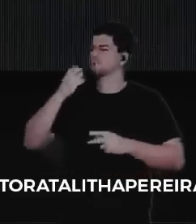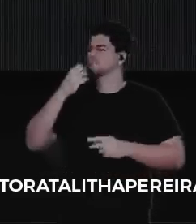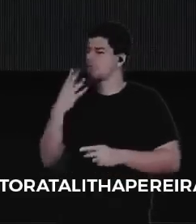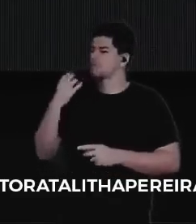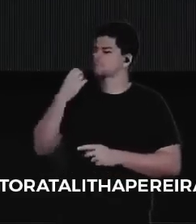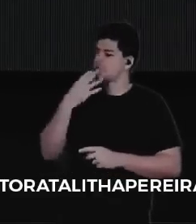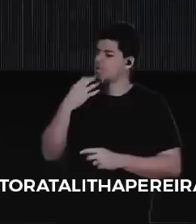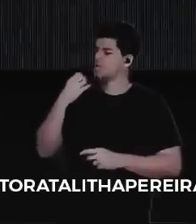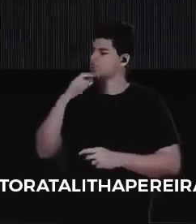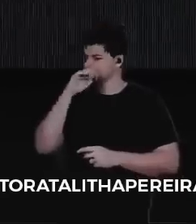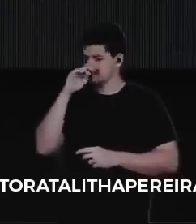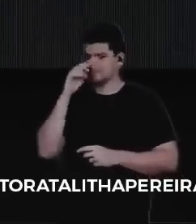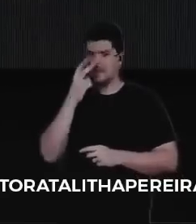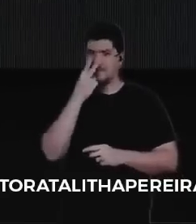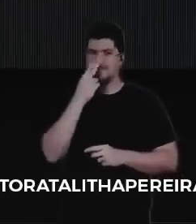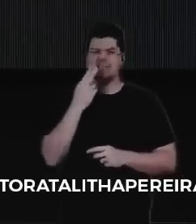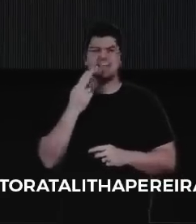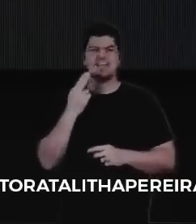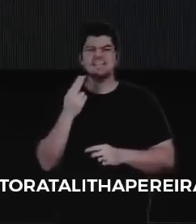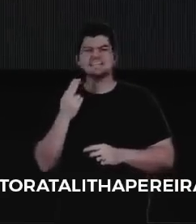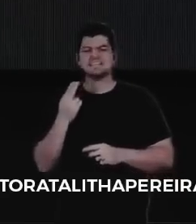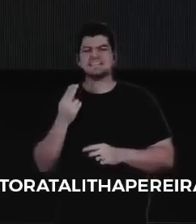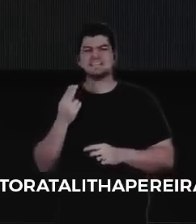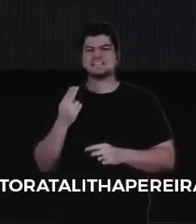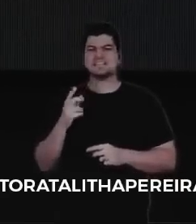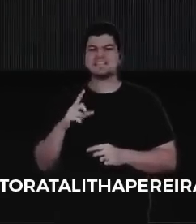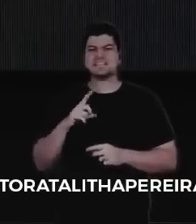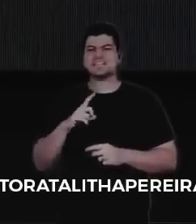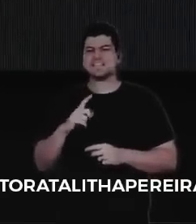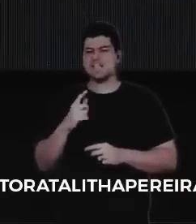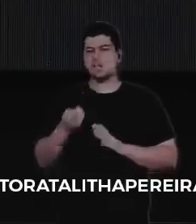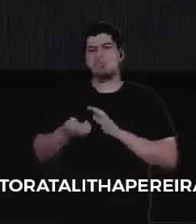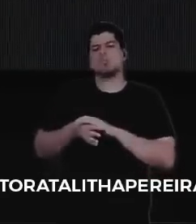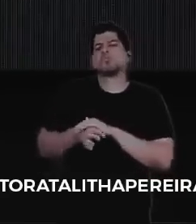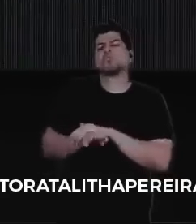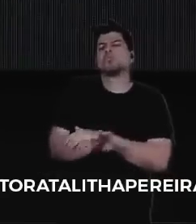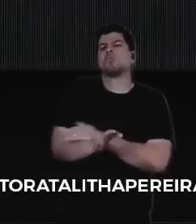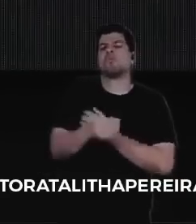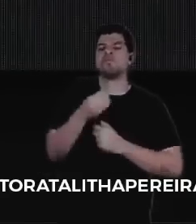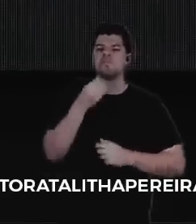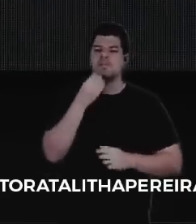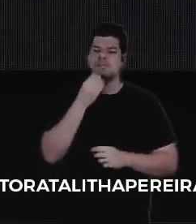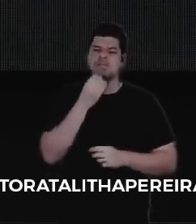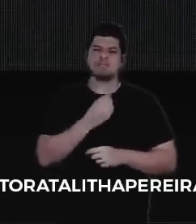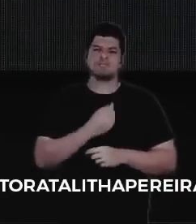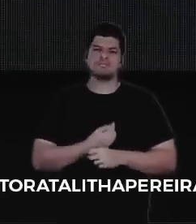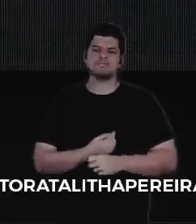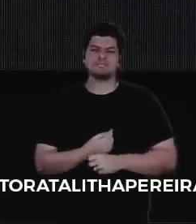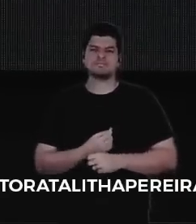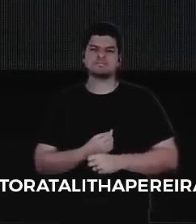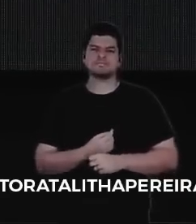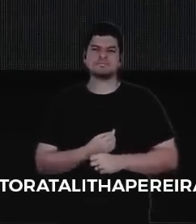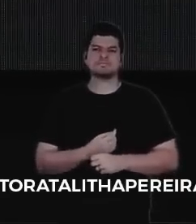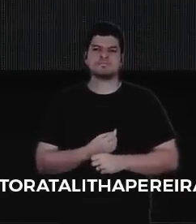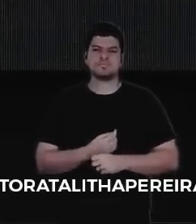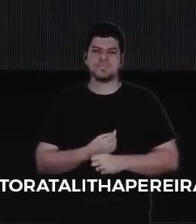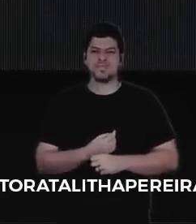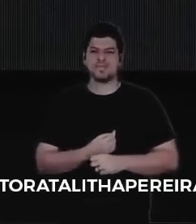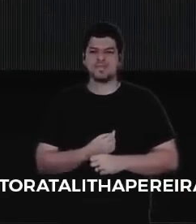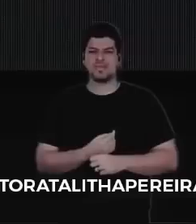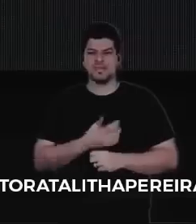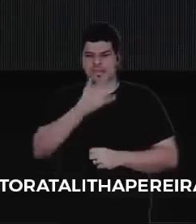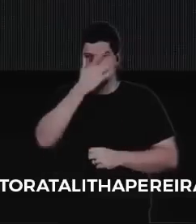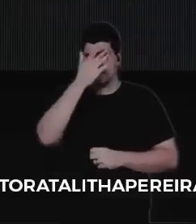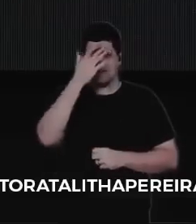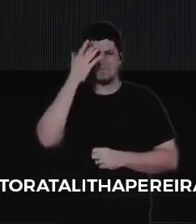bom. Isso se chama mediocridade. É isso mesmo. Quando a mediocridade chega,